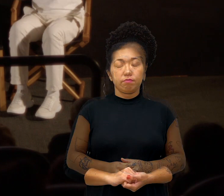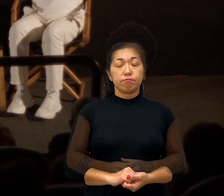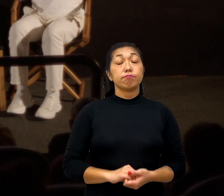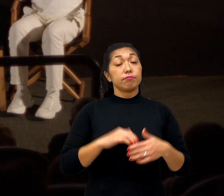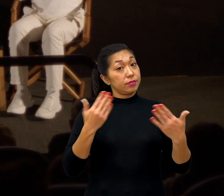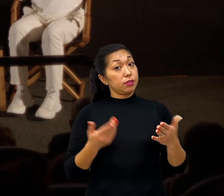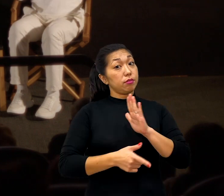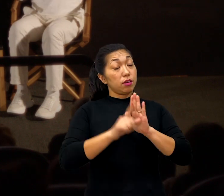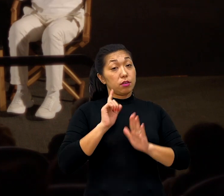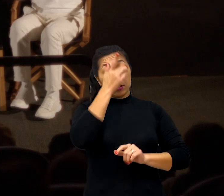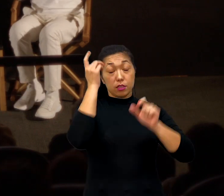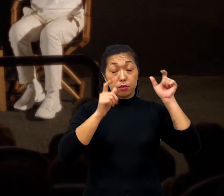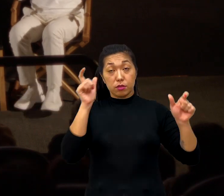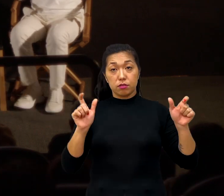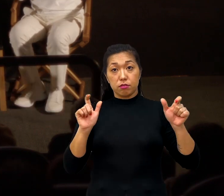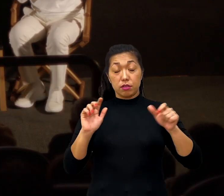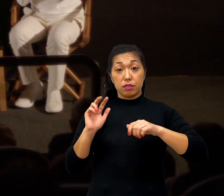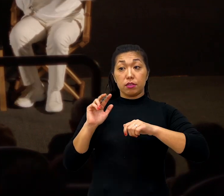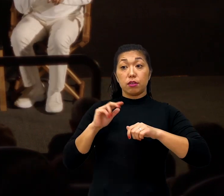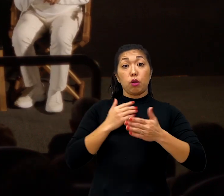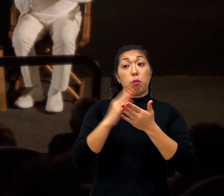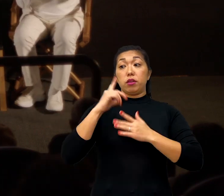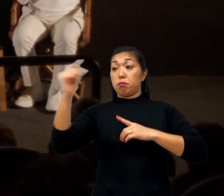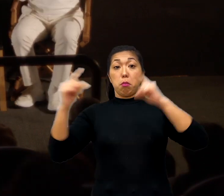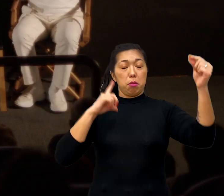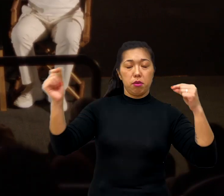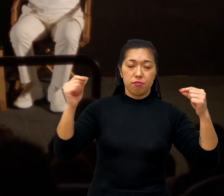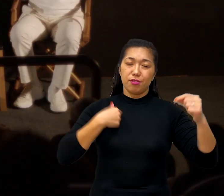Bom, antes que as pessoas todas se levantem, embora eu vou responder.